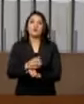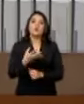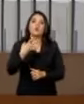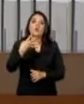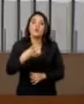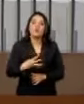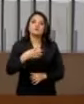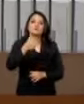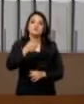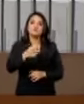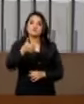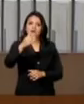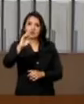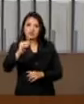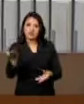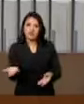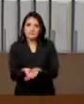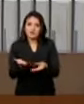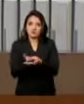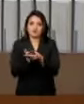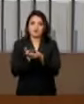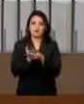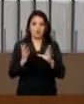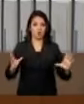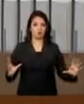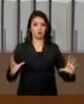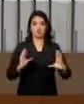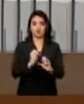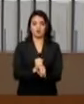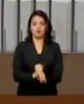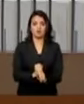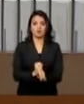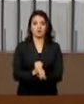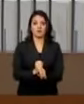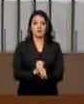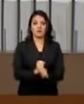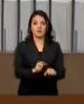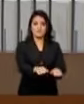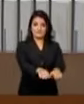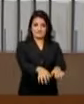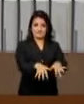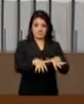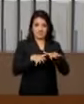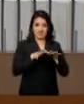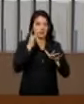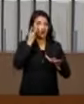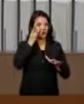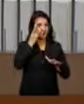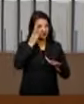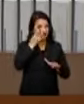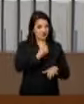4.710 processos. Total geral, nos plenários presenciais,